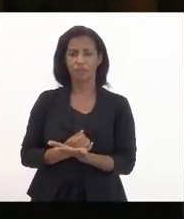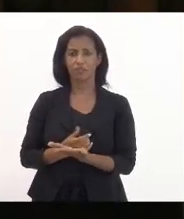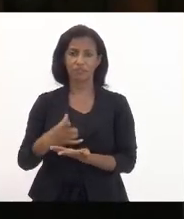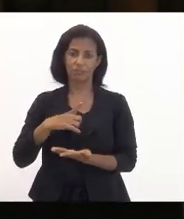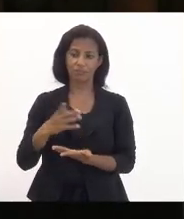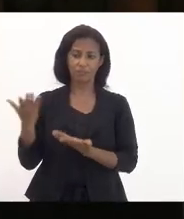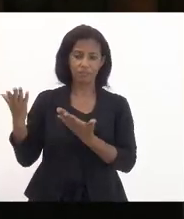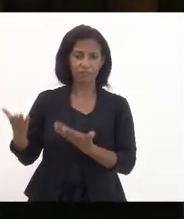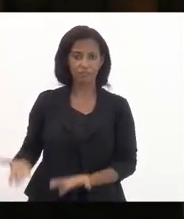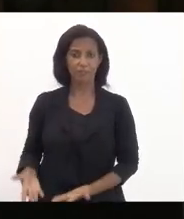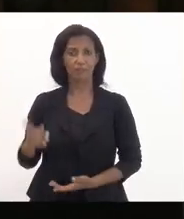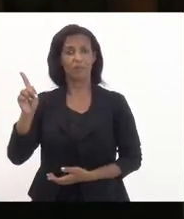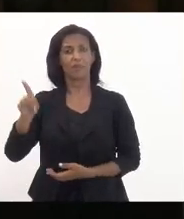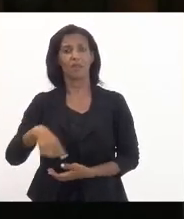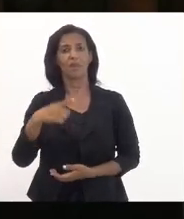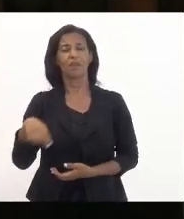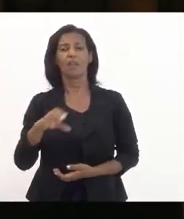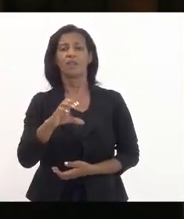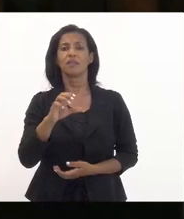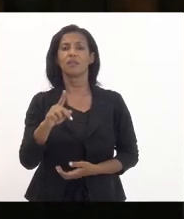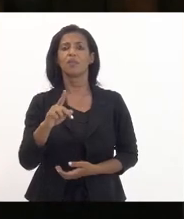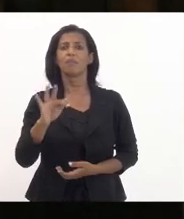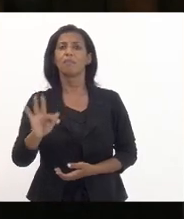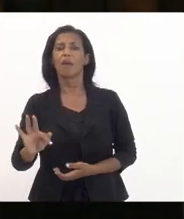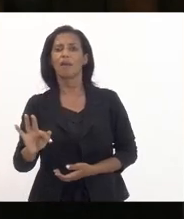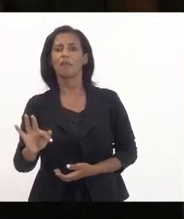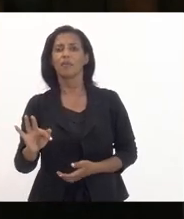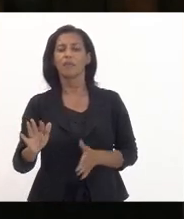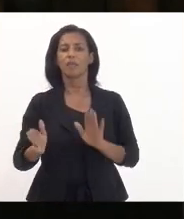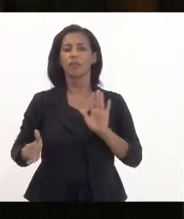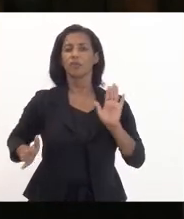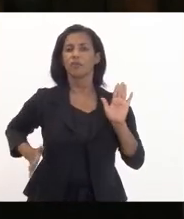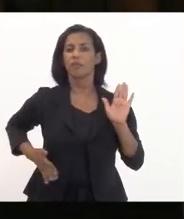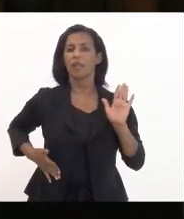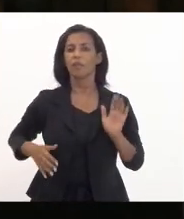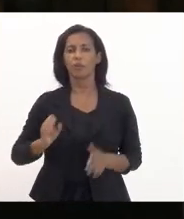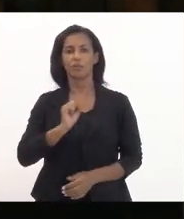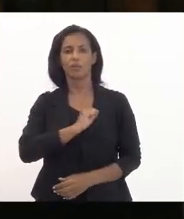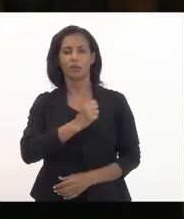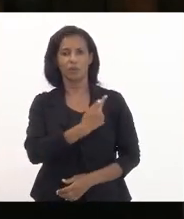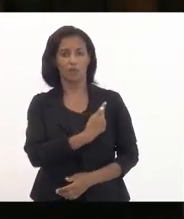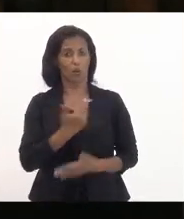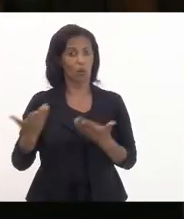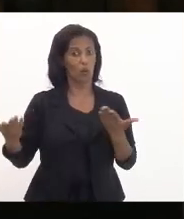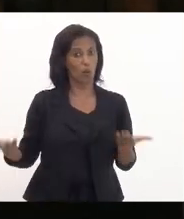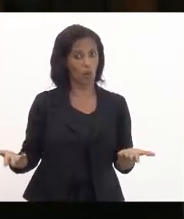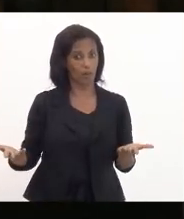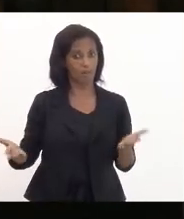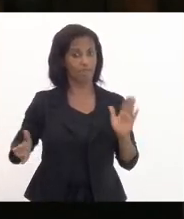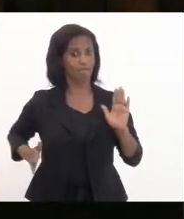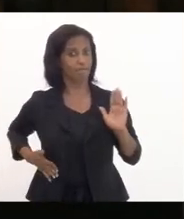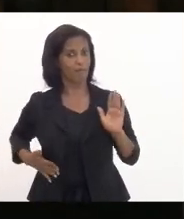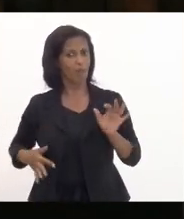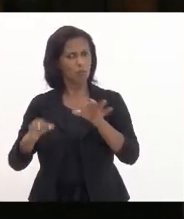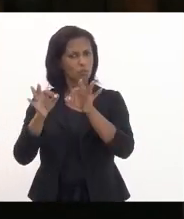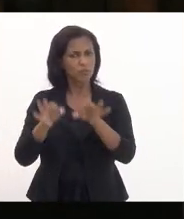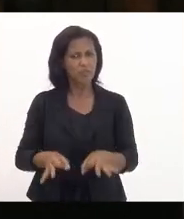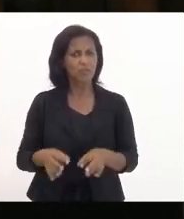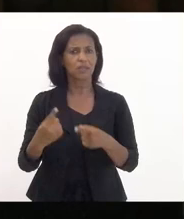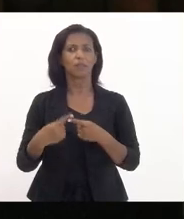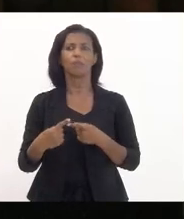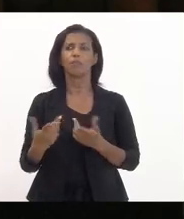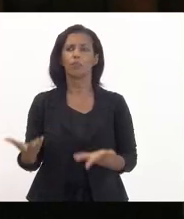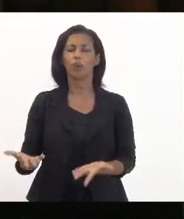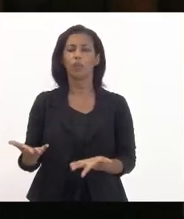ali o cancelamento de CPF de marginais lá em São Gonçalo. Ora, digo marginais com toda a convicção,